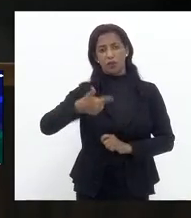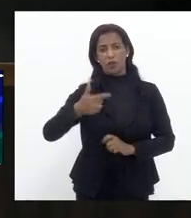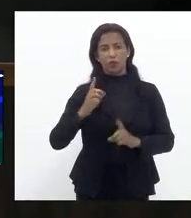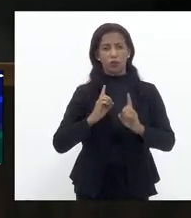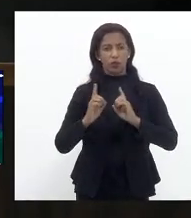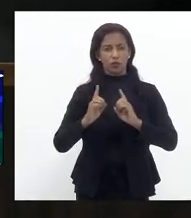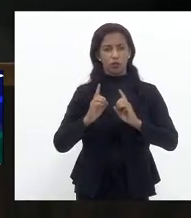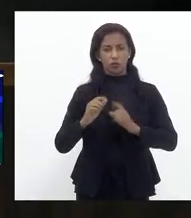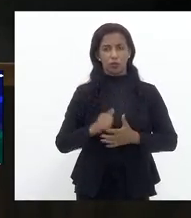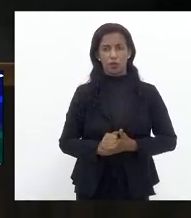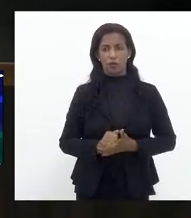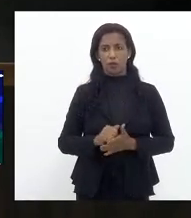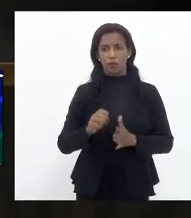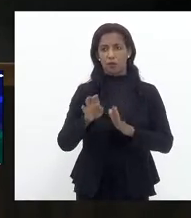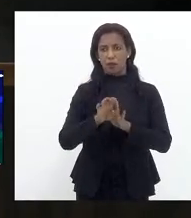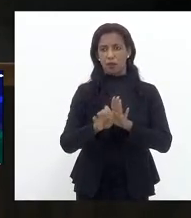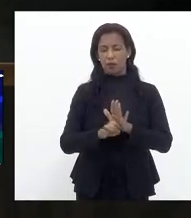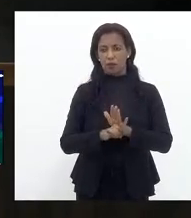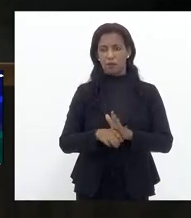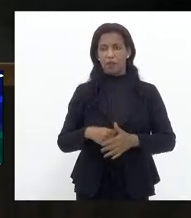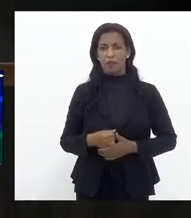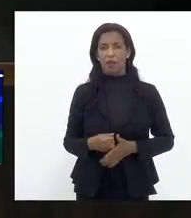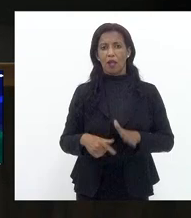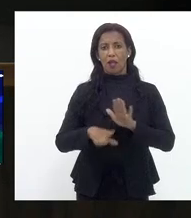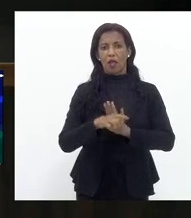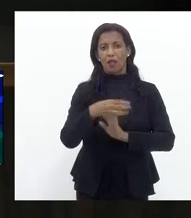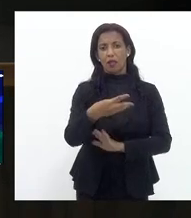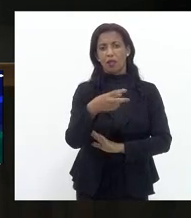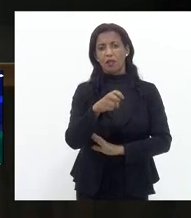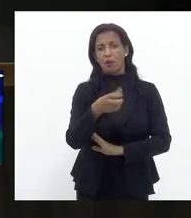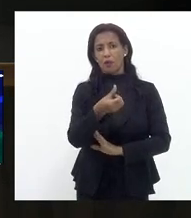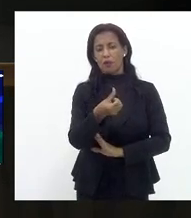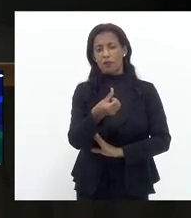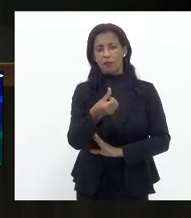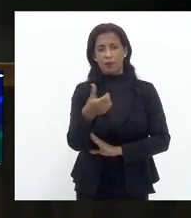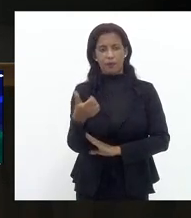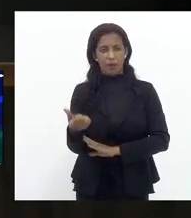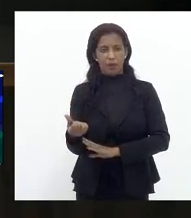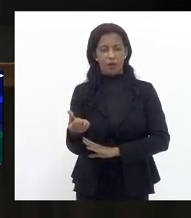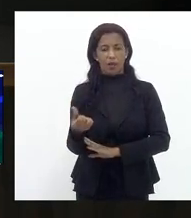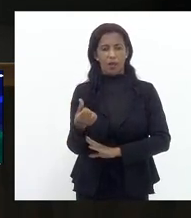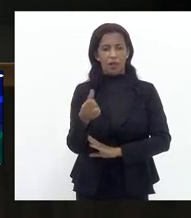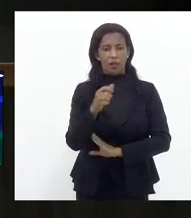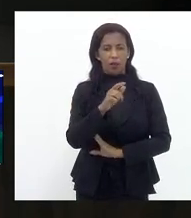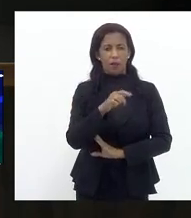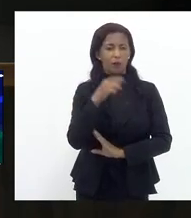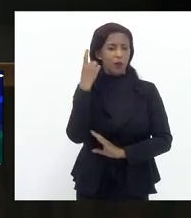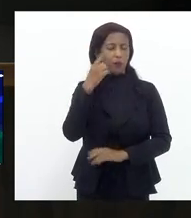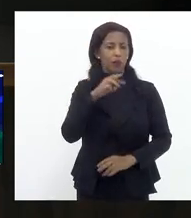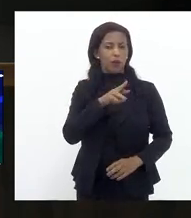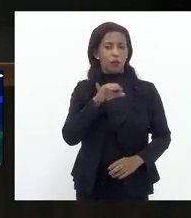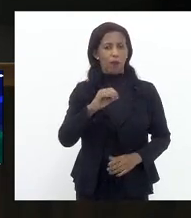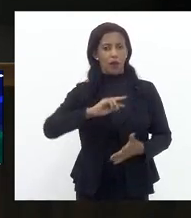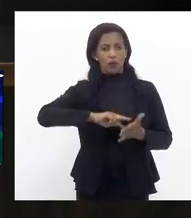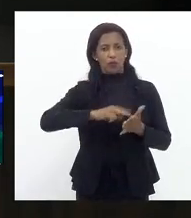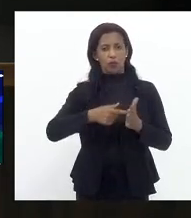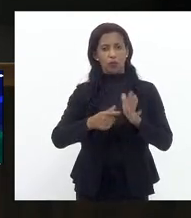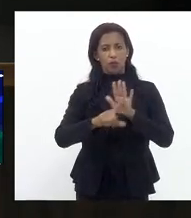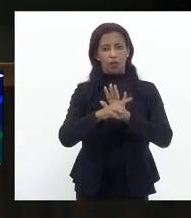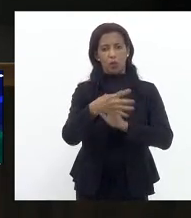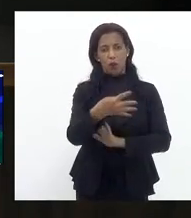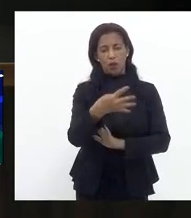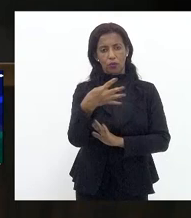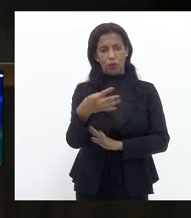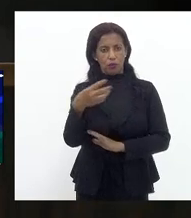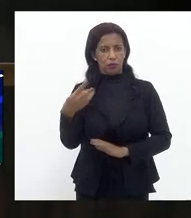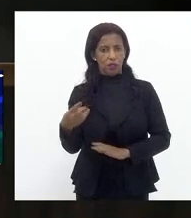redação do vencido, assim emendado. Projeto de lei 3556-A de 21, de autoria do deputado Márcio Gualberto, que altera a lei 443 de